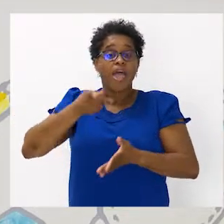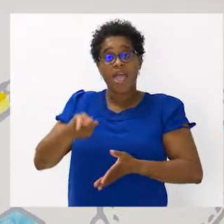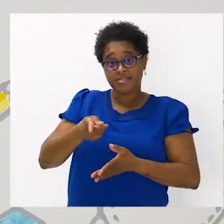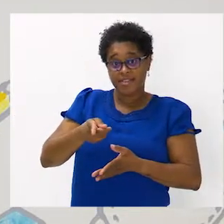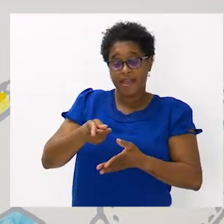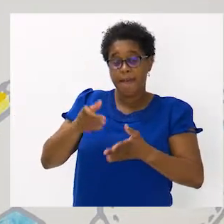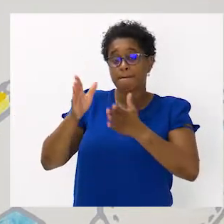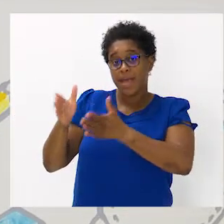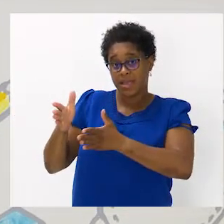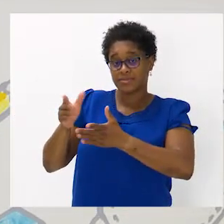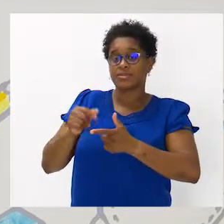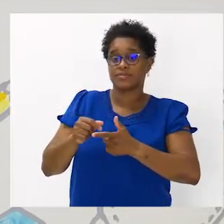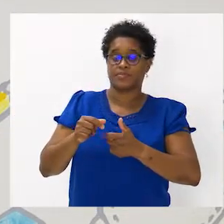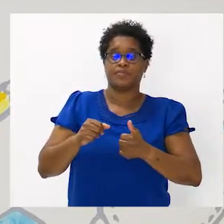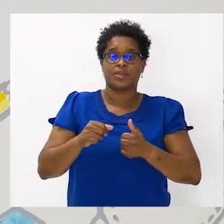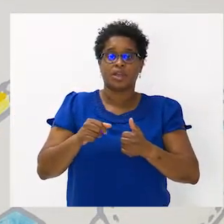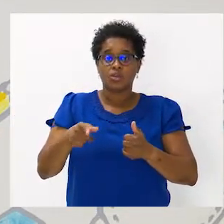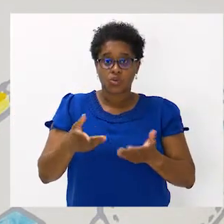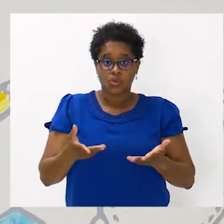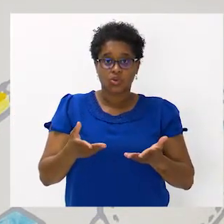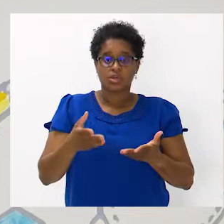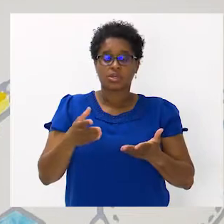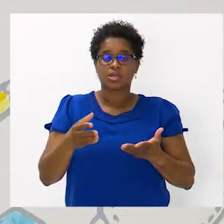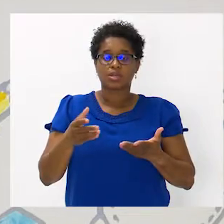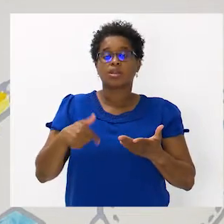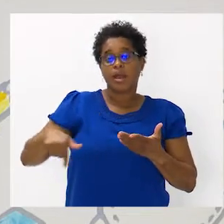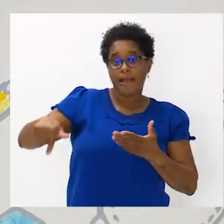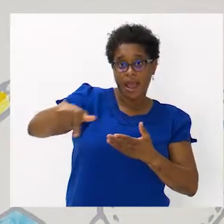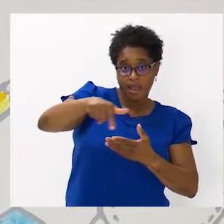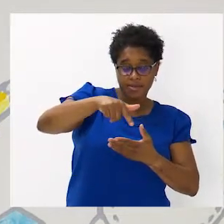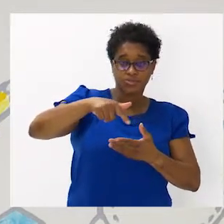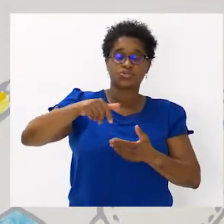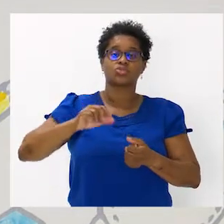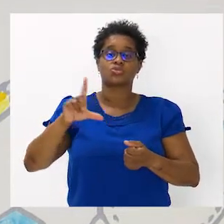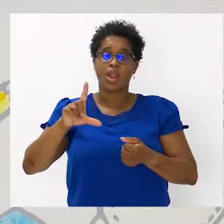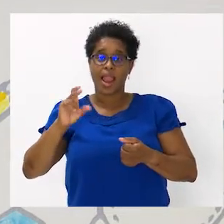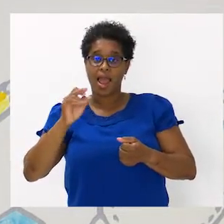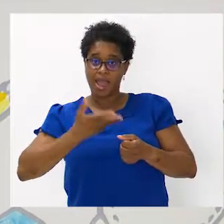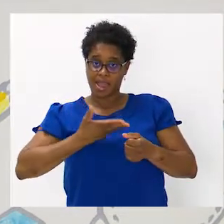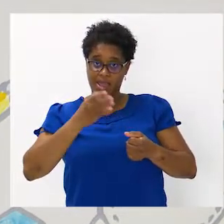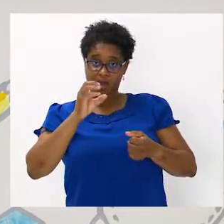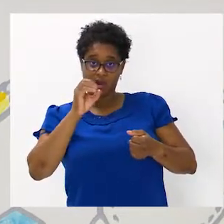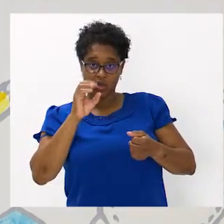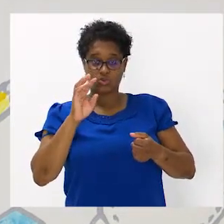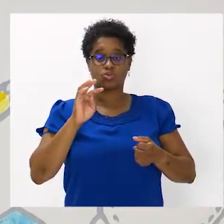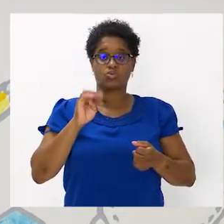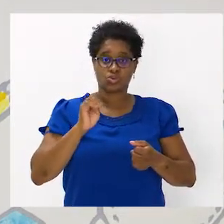essa parte, ok? Da borda, ok? Os lados, não